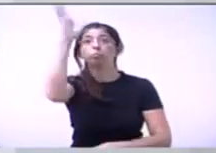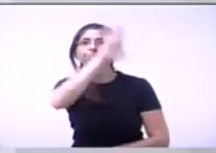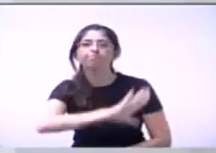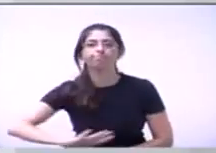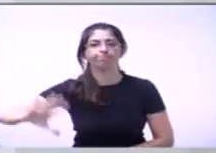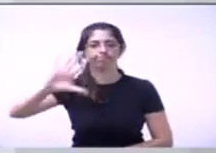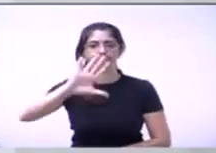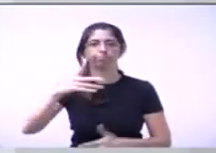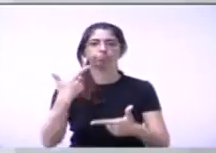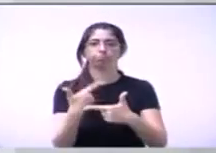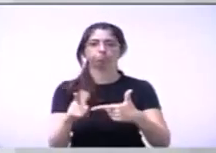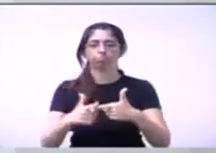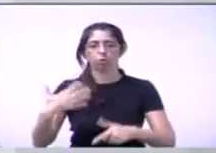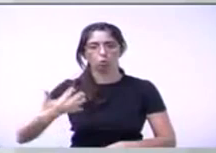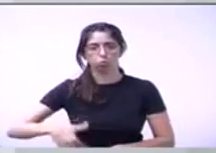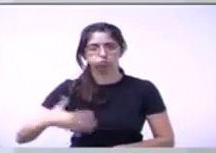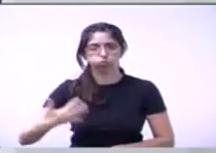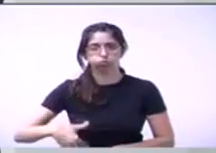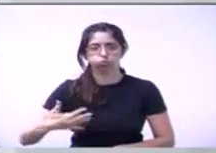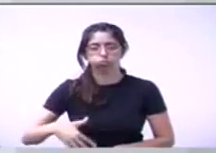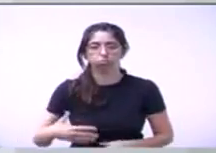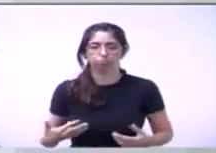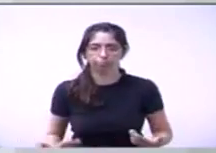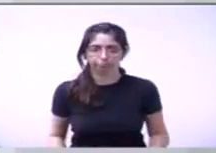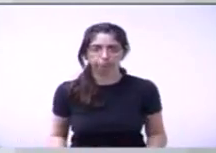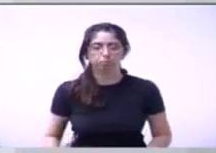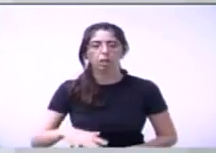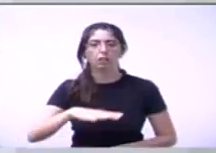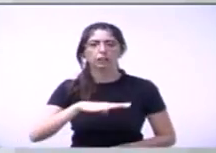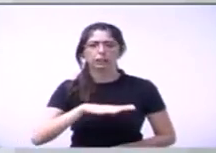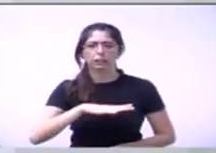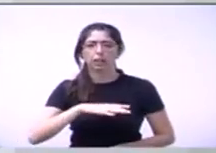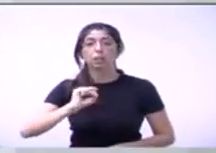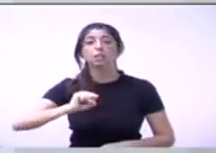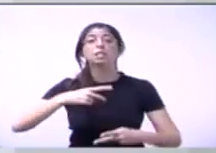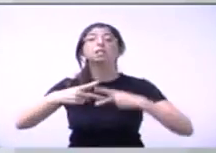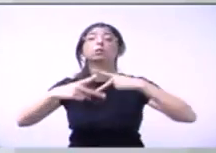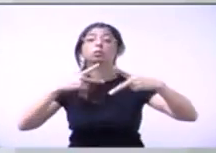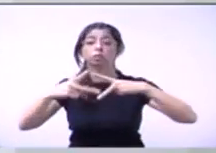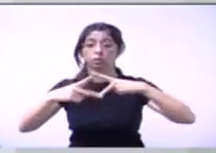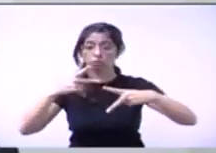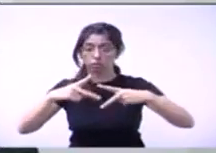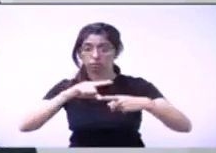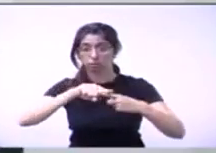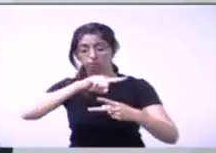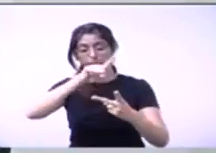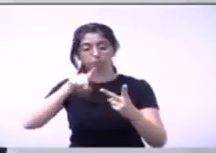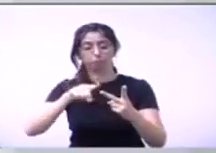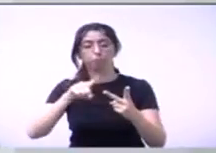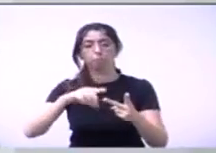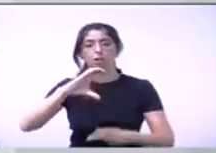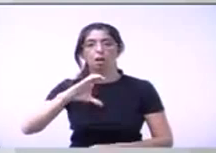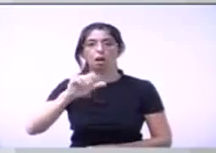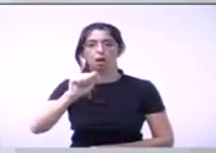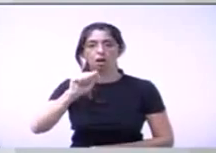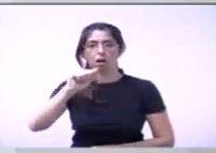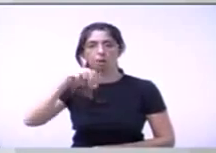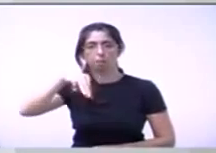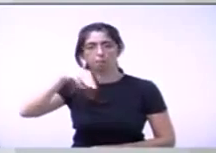sérios conflitos, como é ocorrido recentemente na cidade de São José dos Campos e também na cidade de Camaçari.